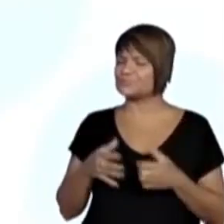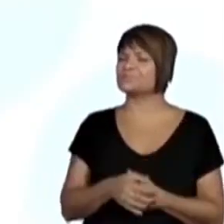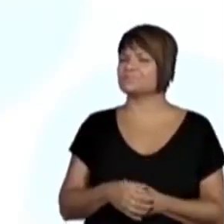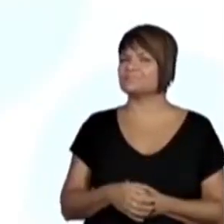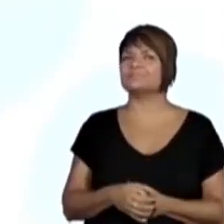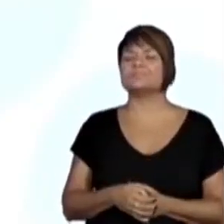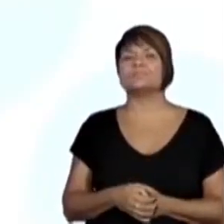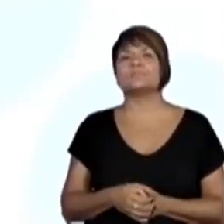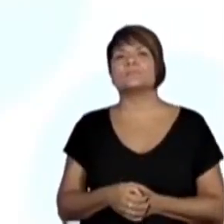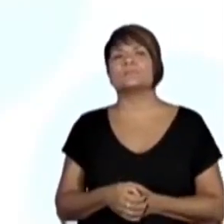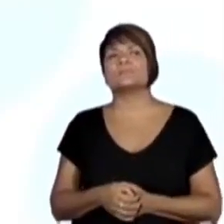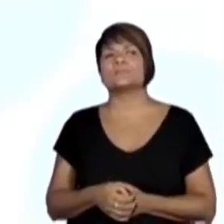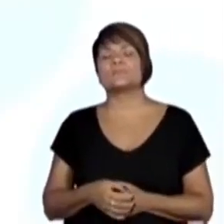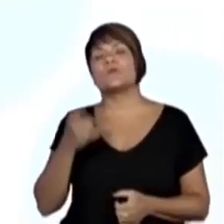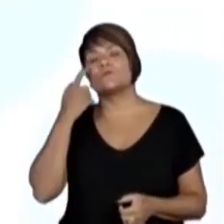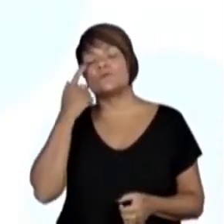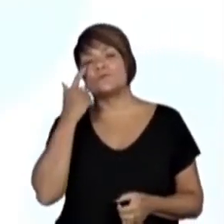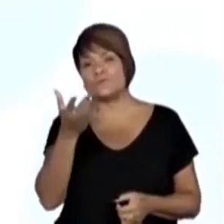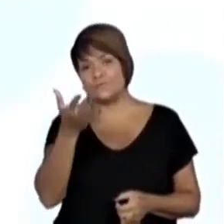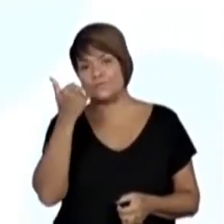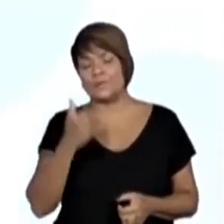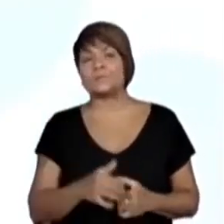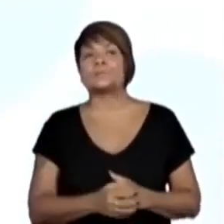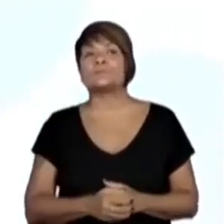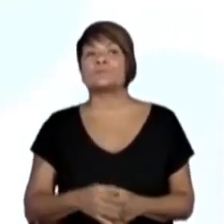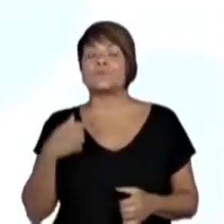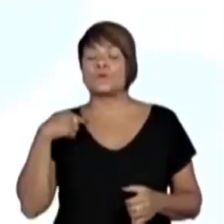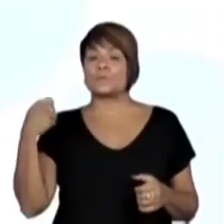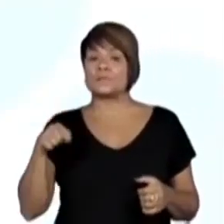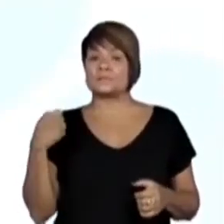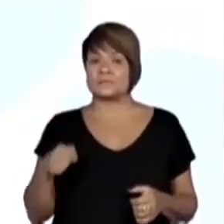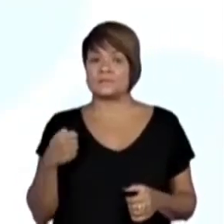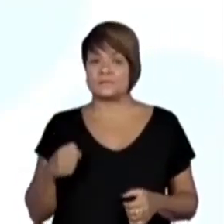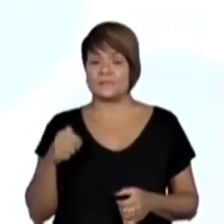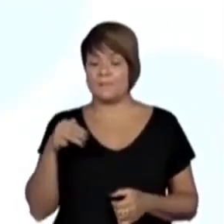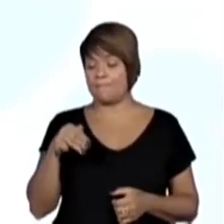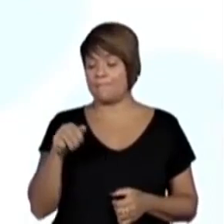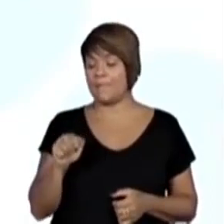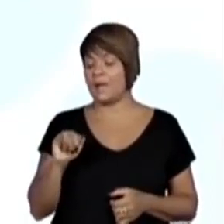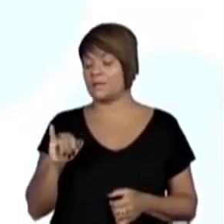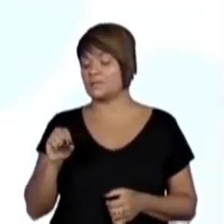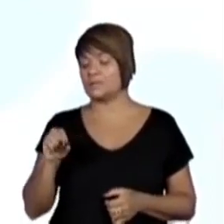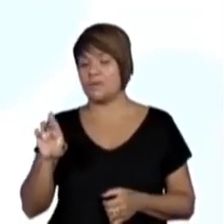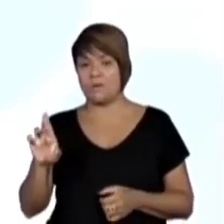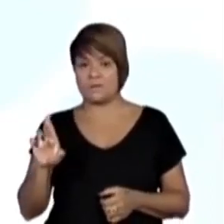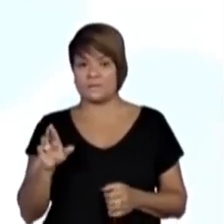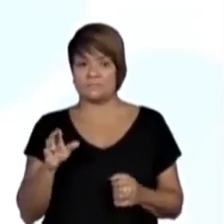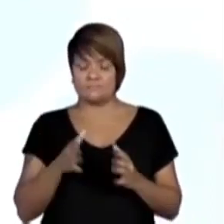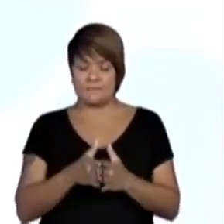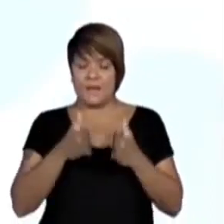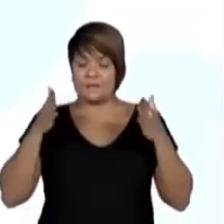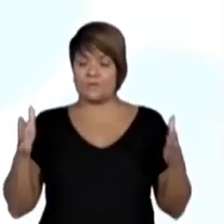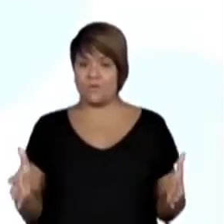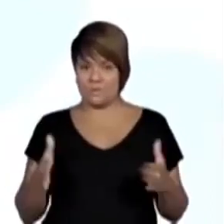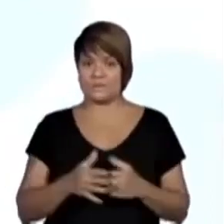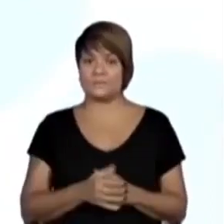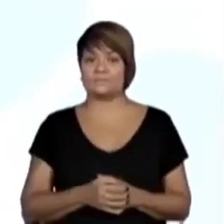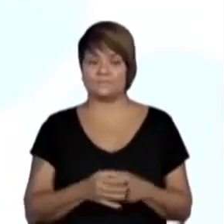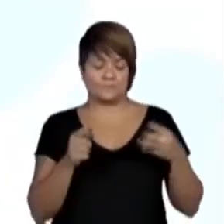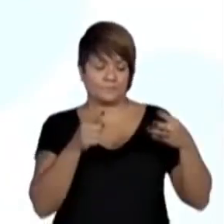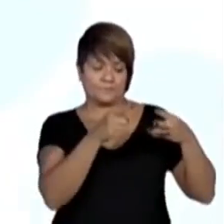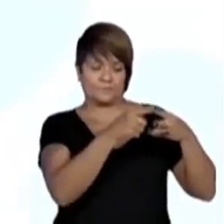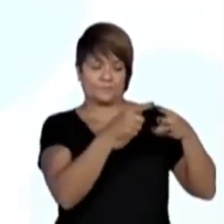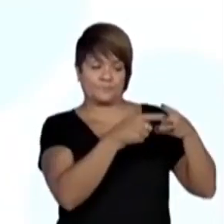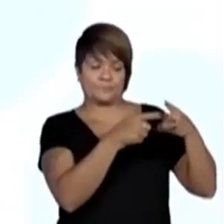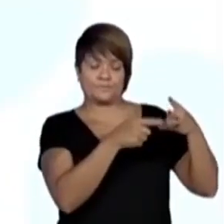só, vamos lá ver. Eu preciso localizar a palavra maior. São 3 materiais, já está pontuado aí. 1,